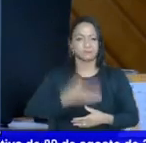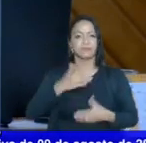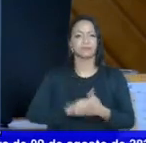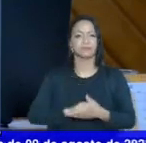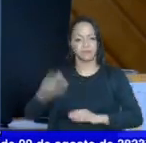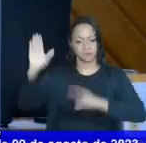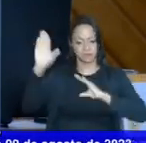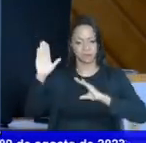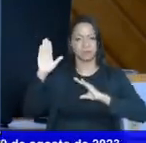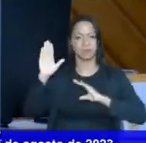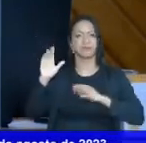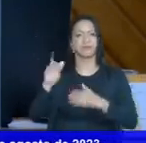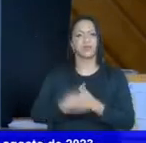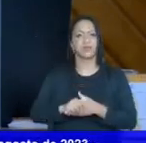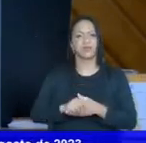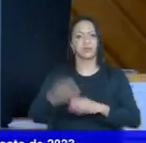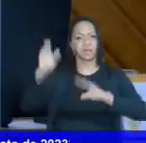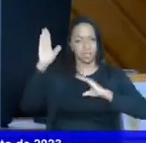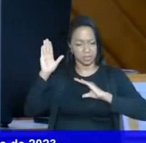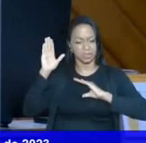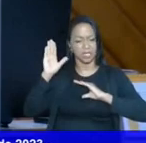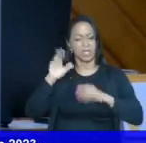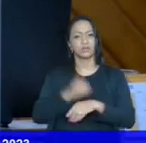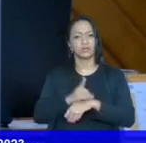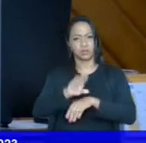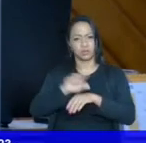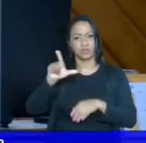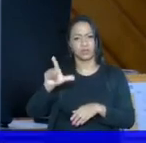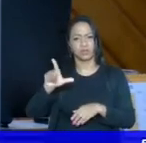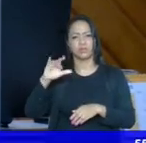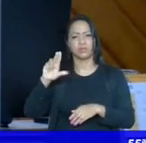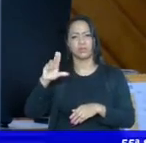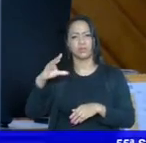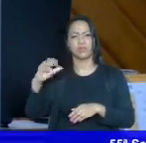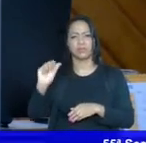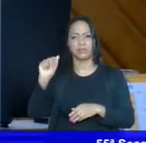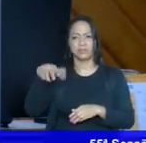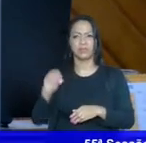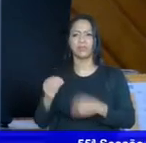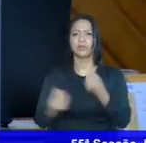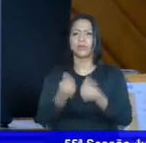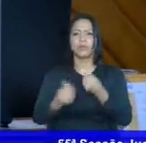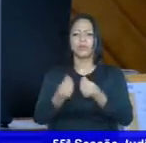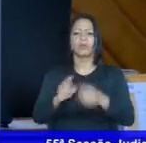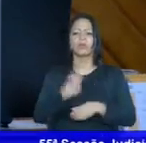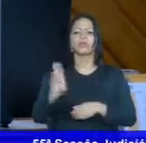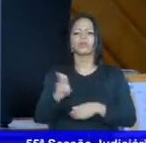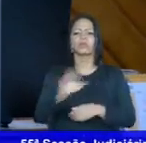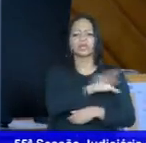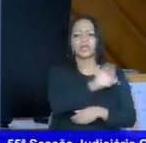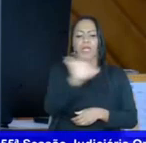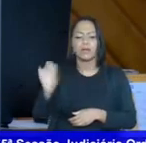é do candidato. É ele, doutor Luciano, que deveria ter me provado como é que ele gastou cada um desses